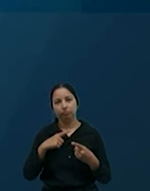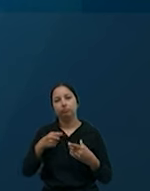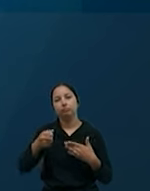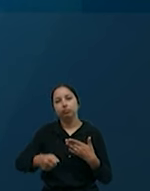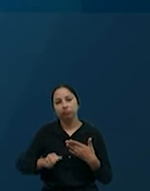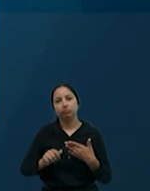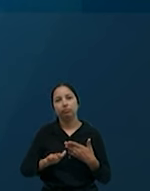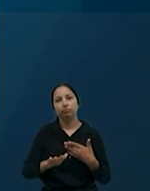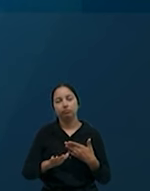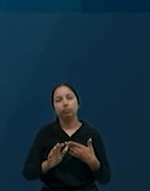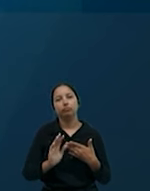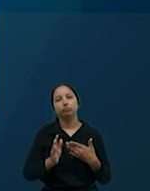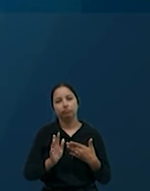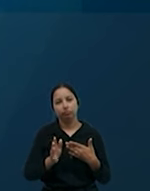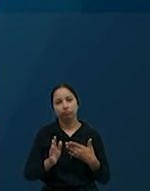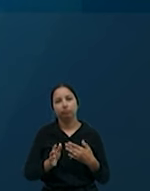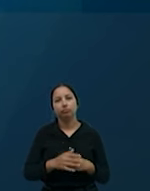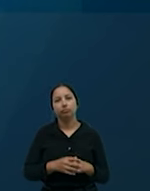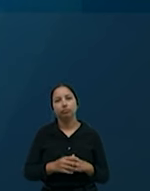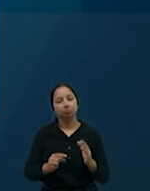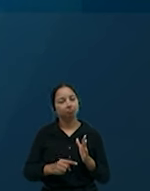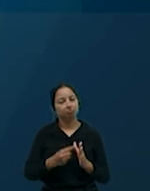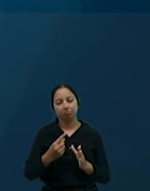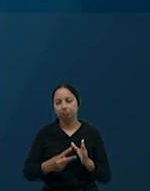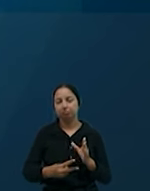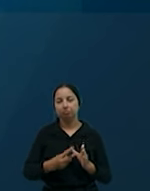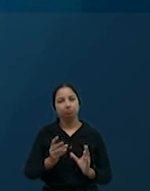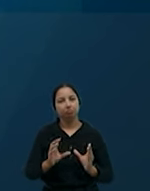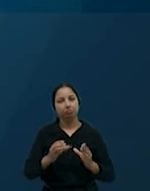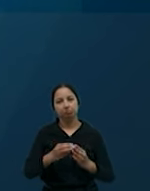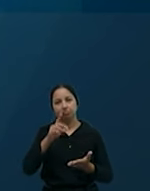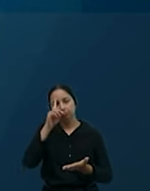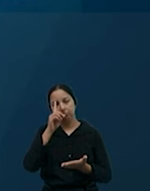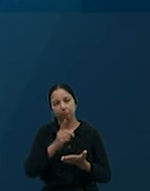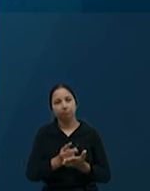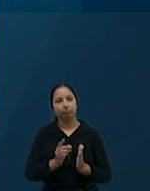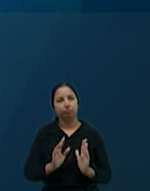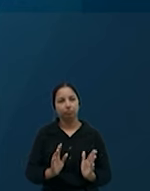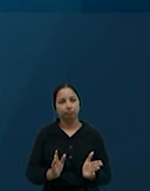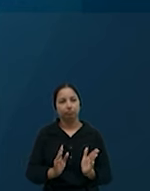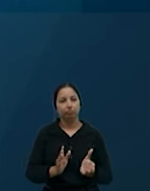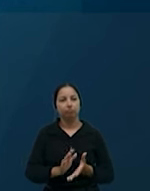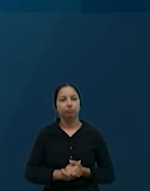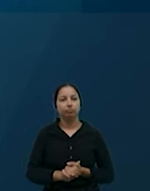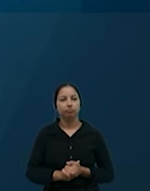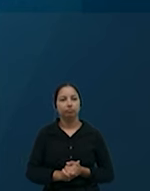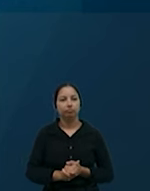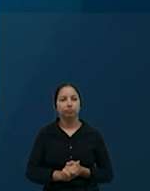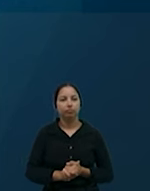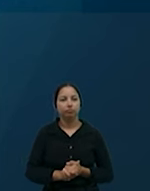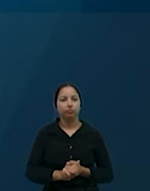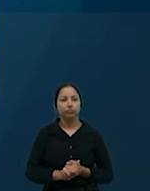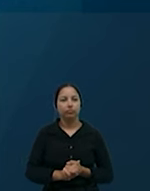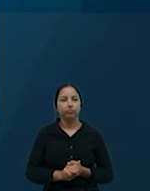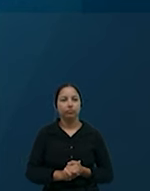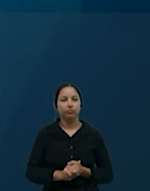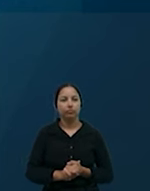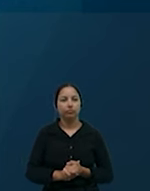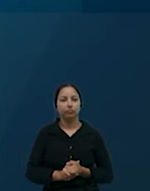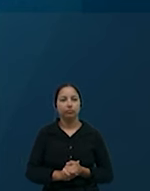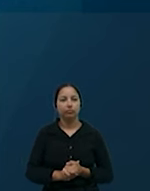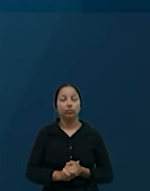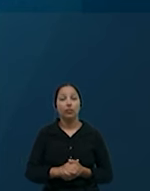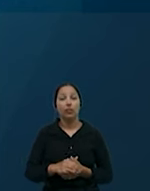de ambas as turmas, tanto da primeira quanto da segunda, no sentido de que quando a exceção de pré-executividade